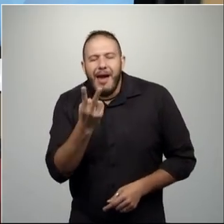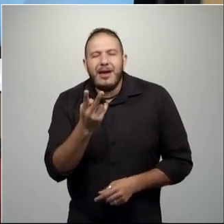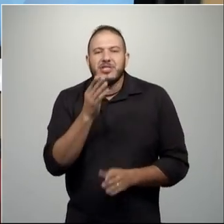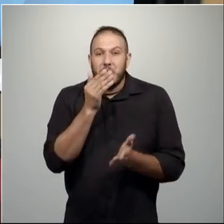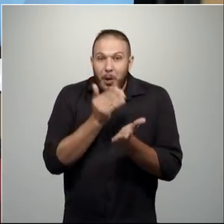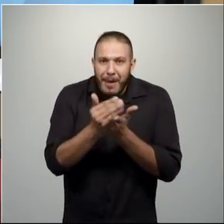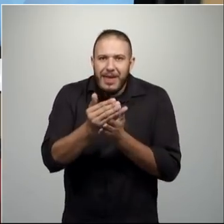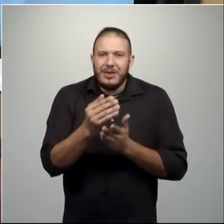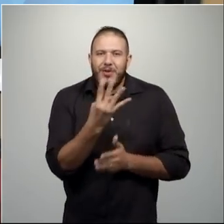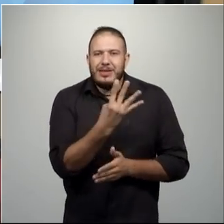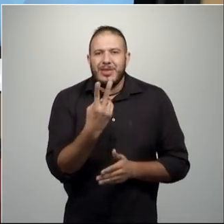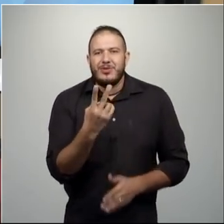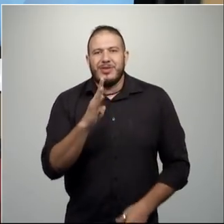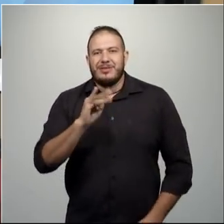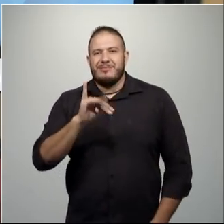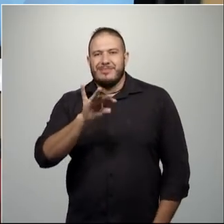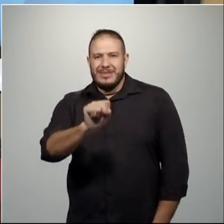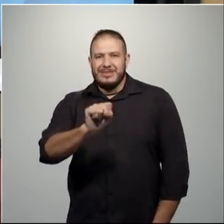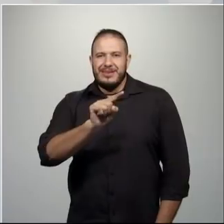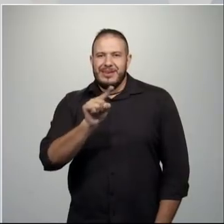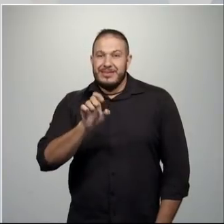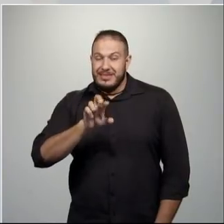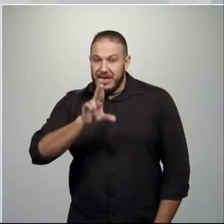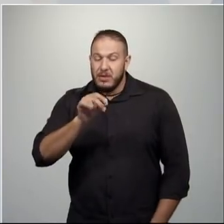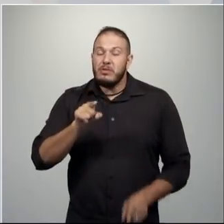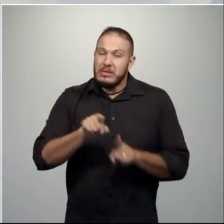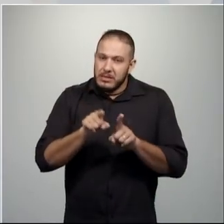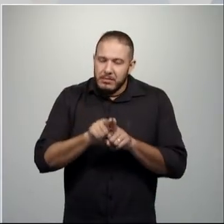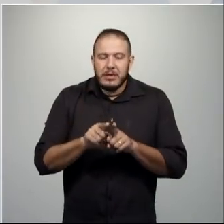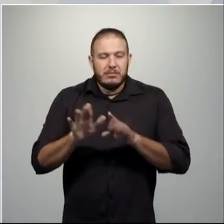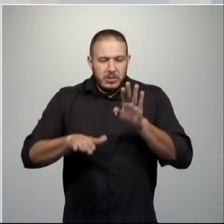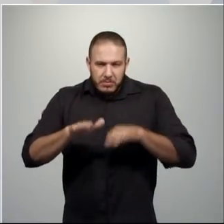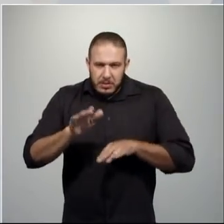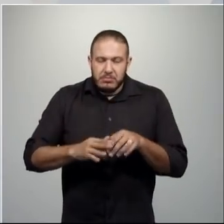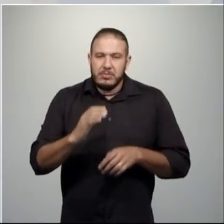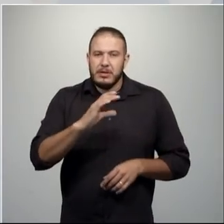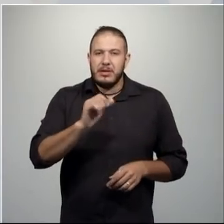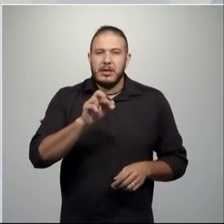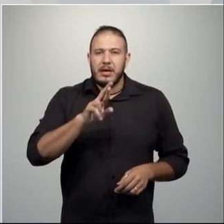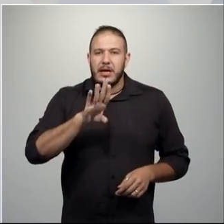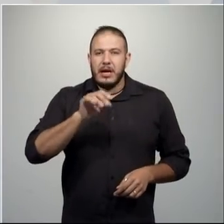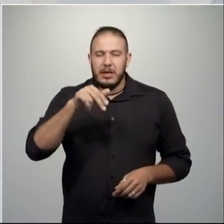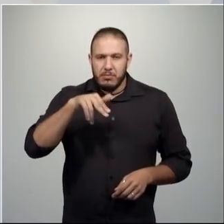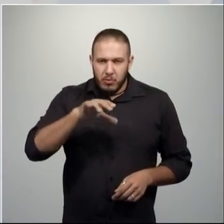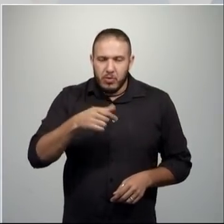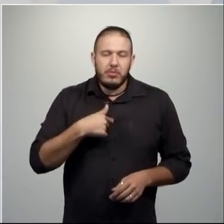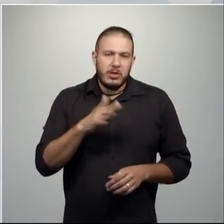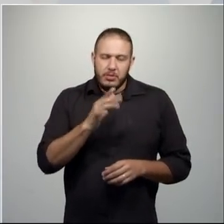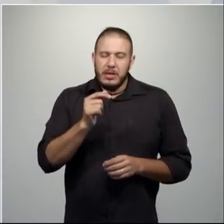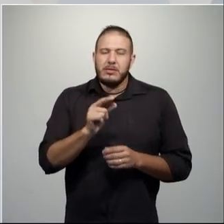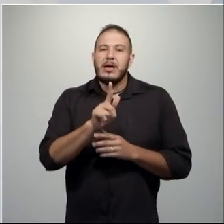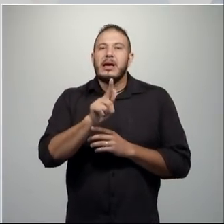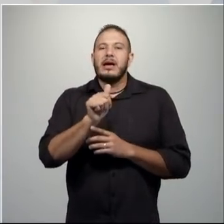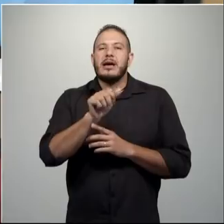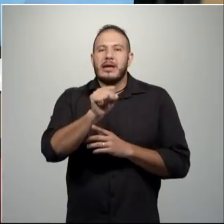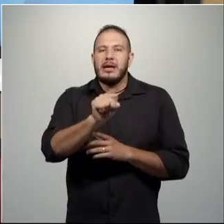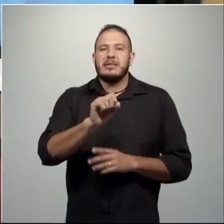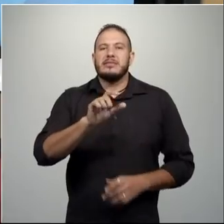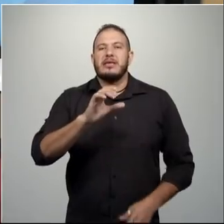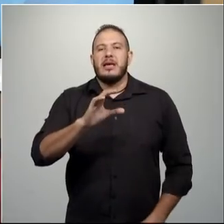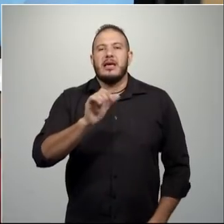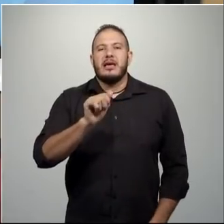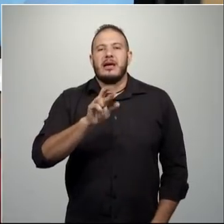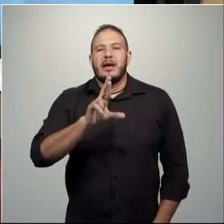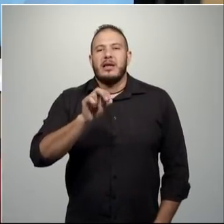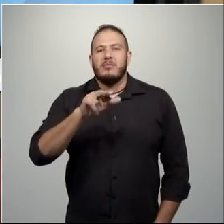zeros e uma pegada de carbono de 271 quilos de gás carbônico por transação